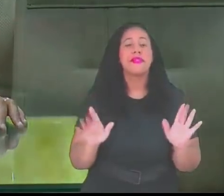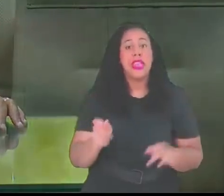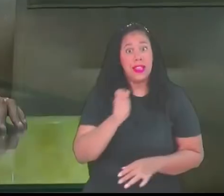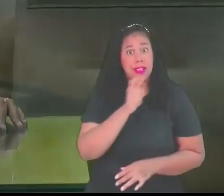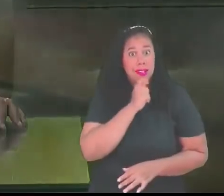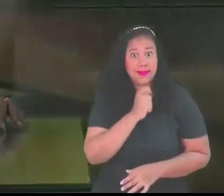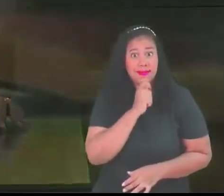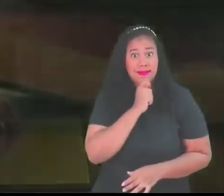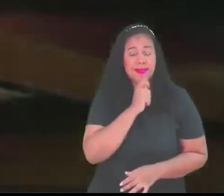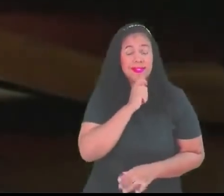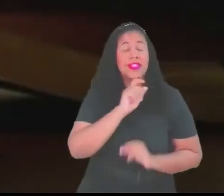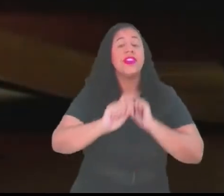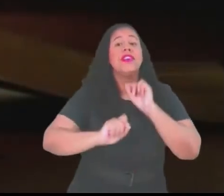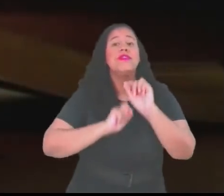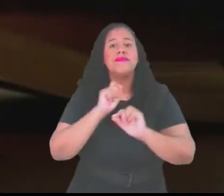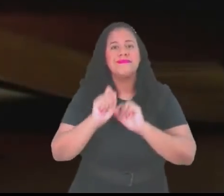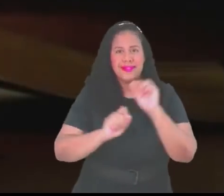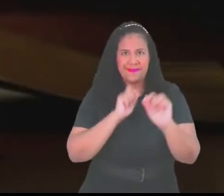ainda que.